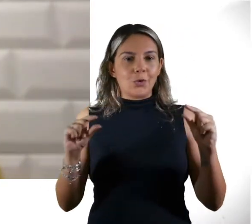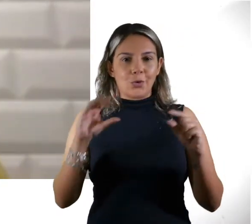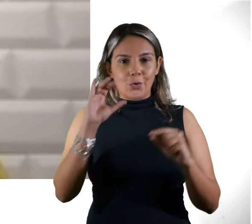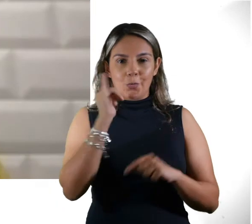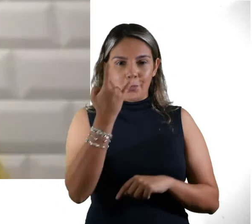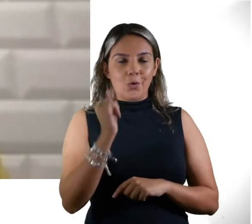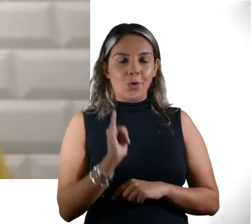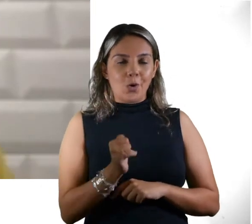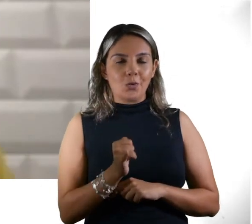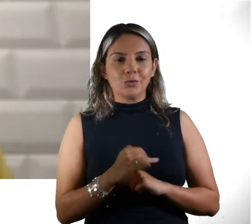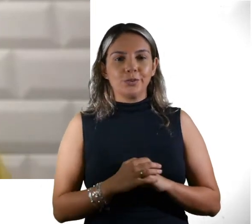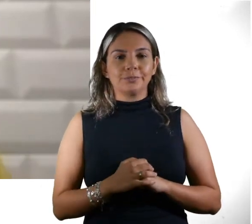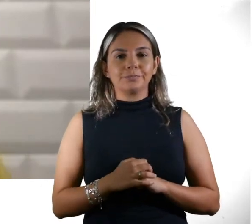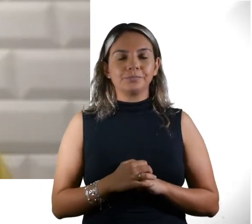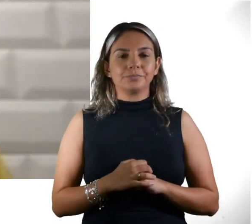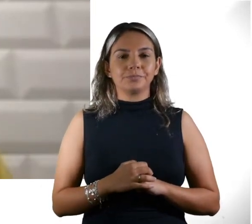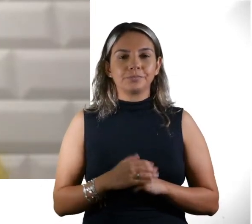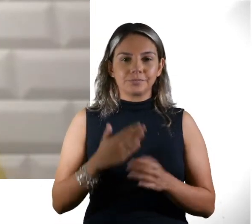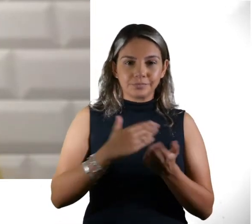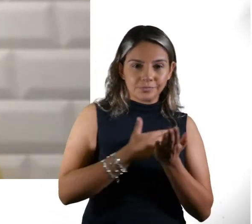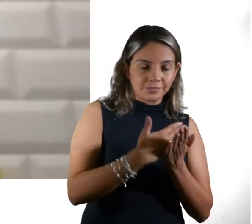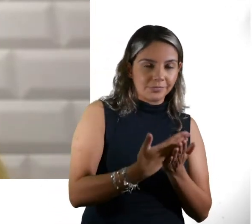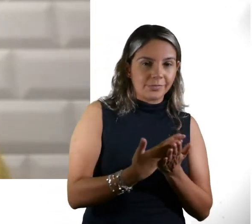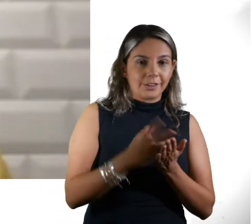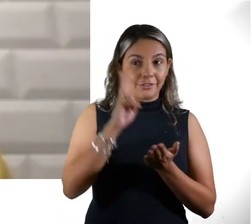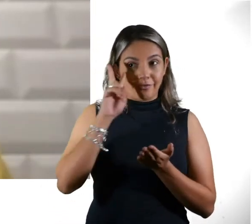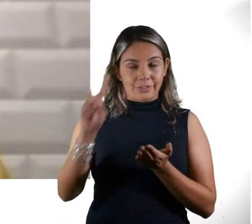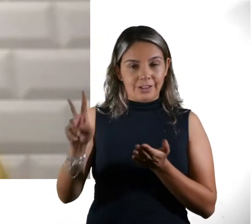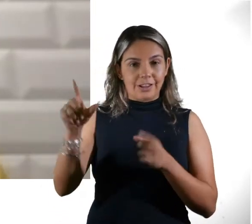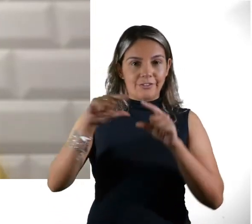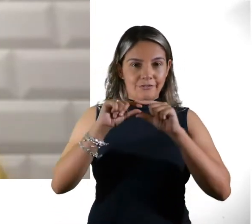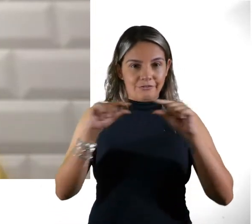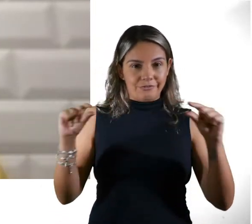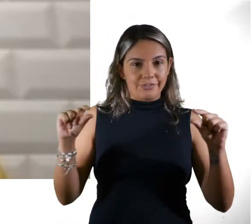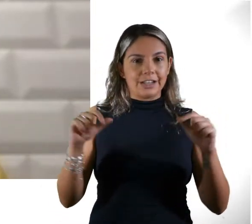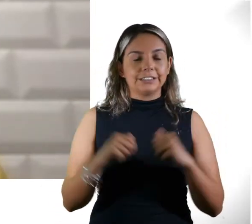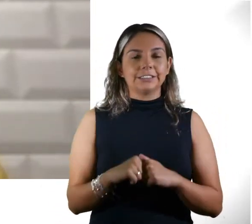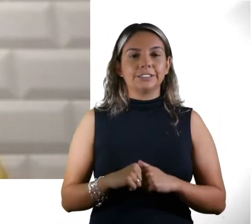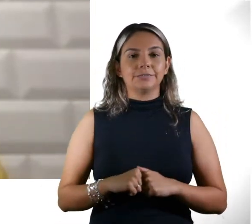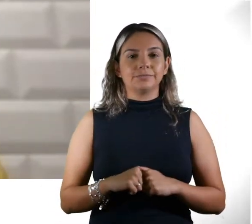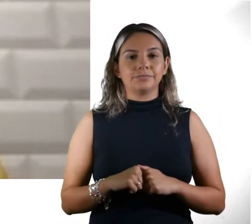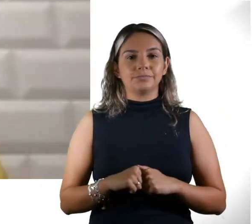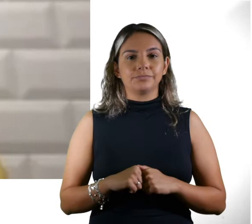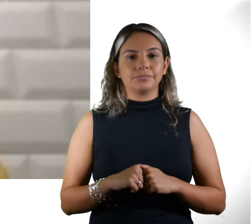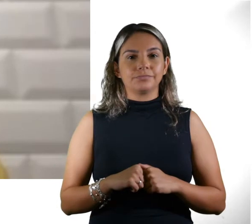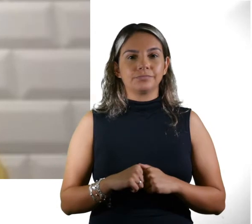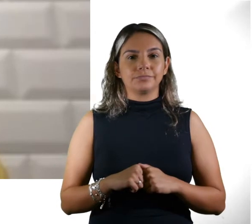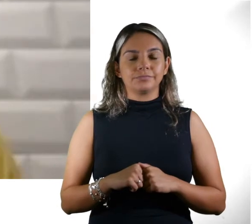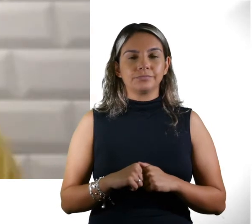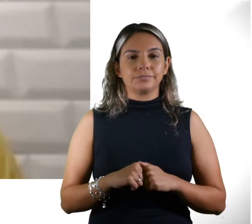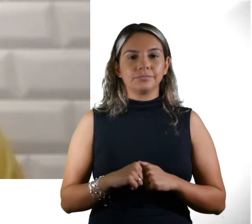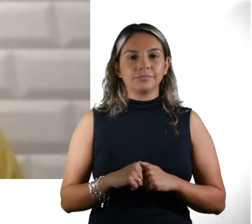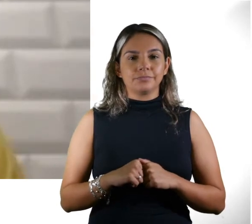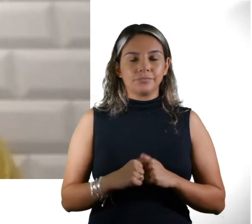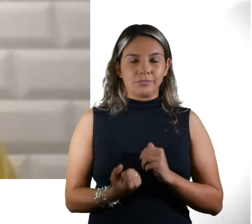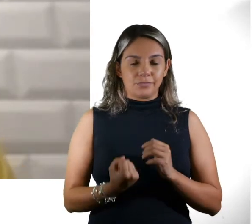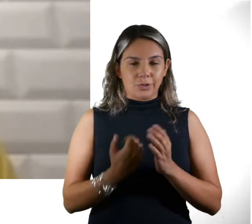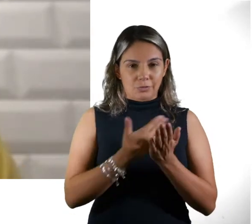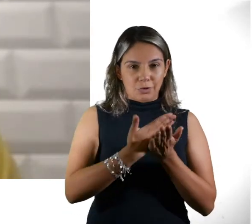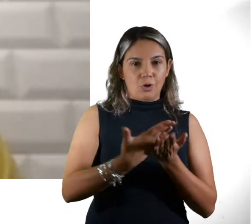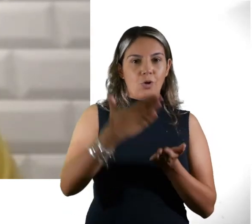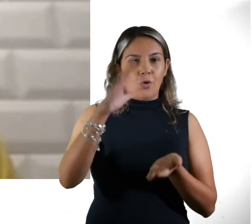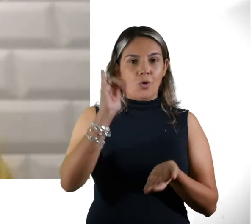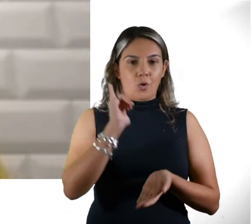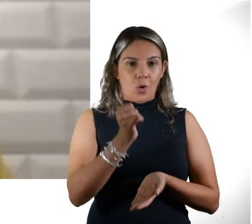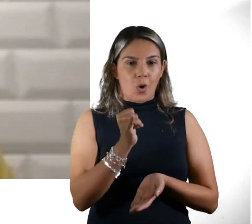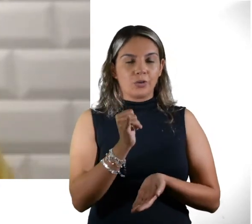é? Então, a partir dessa imagem e dessa frase, abertos para a brisa, surgiu um conto. Então,